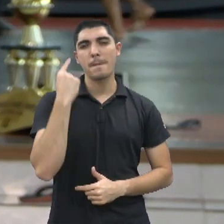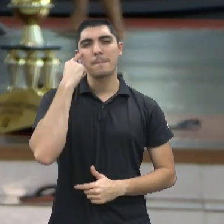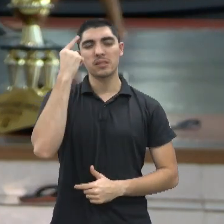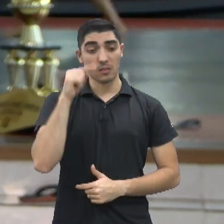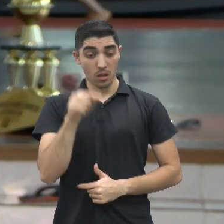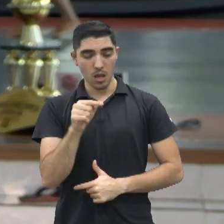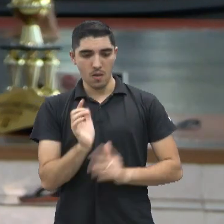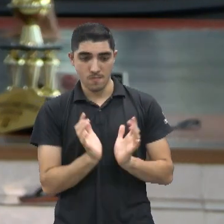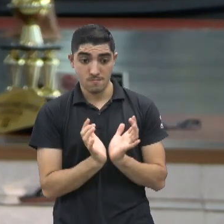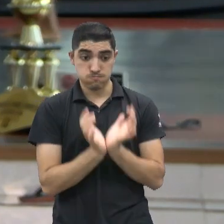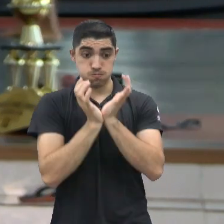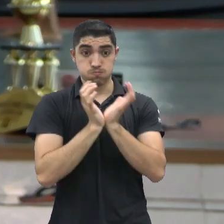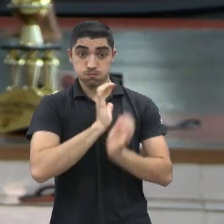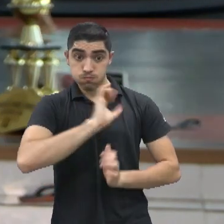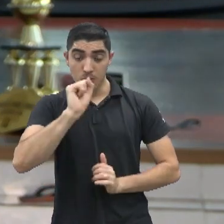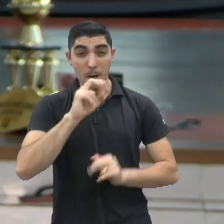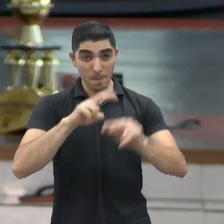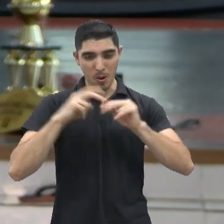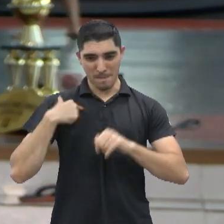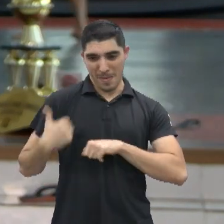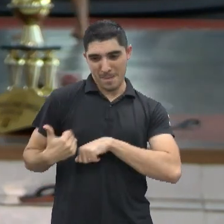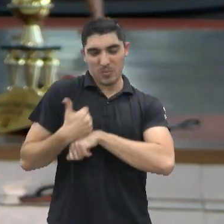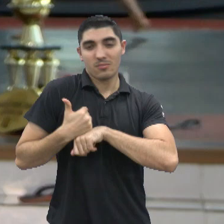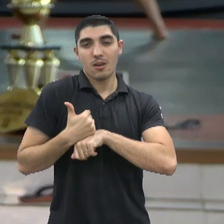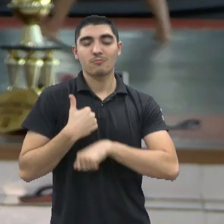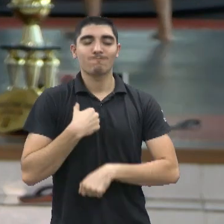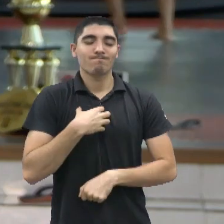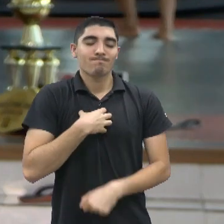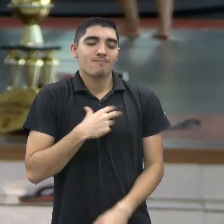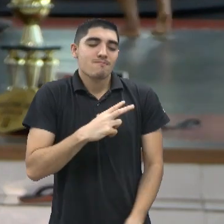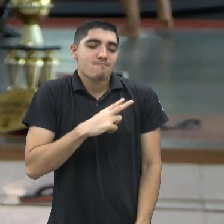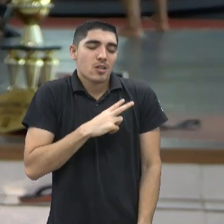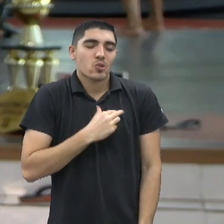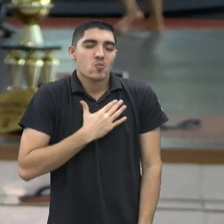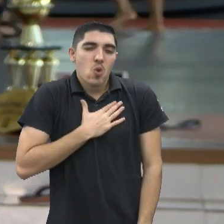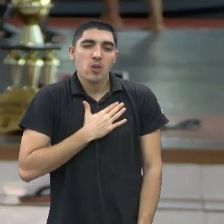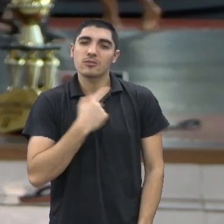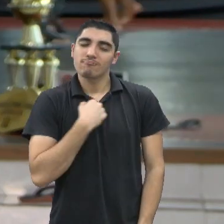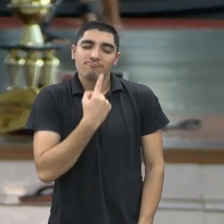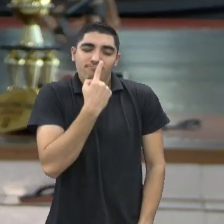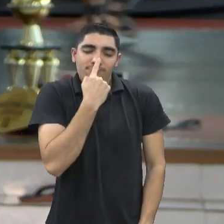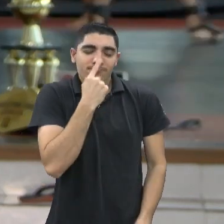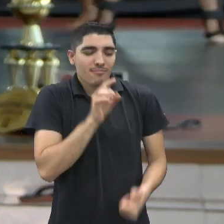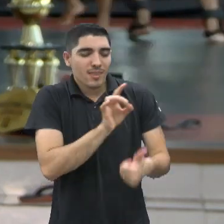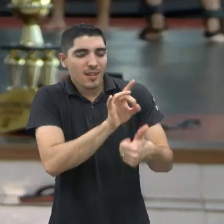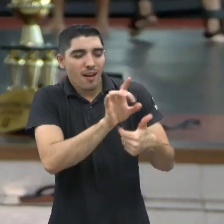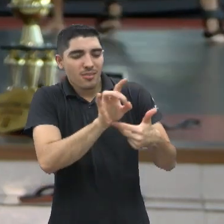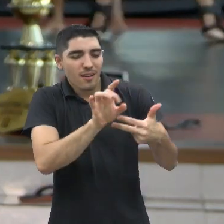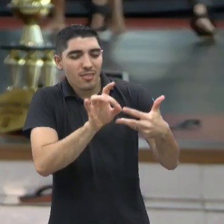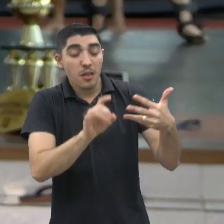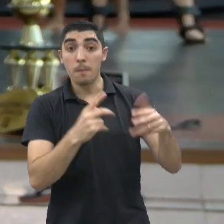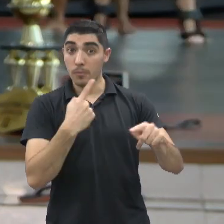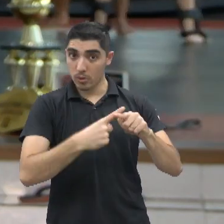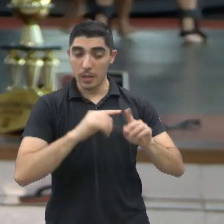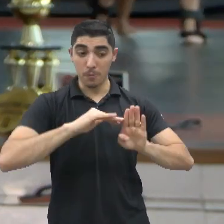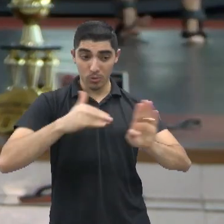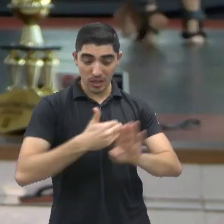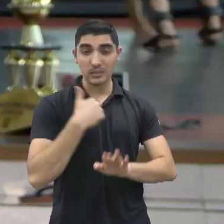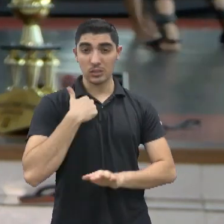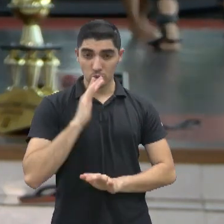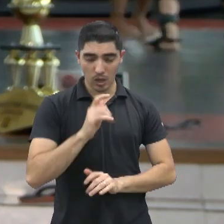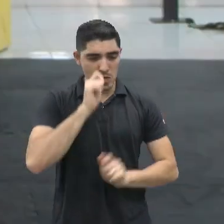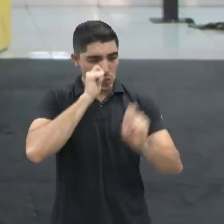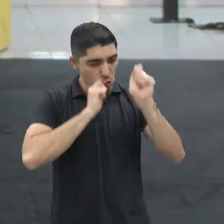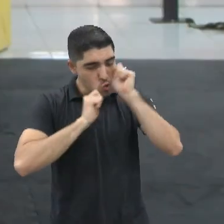conquista pessoal do que profissional para mim. Por isso que eu tenho um xodó por cada um deles, porque eu sei o tanto de suor, lágrima, fé que eu depositei